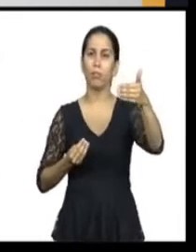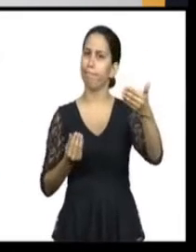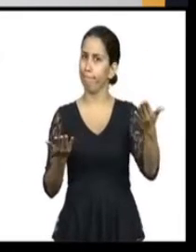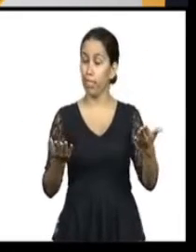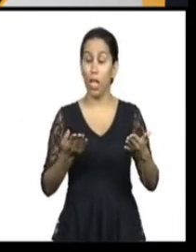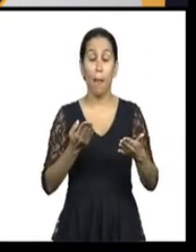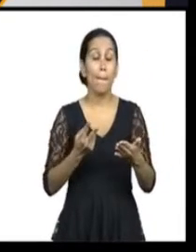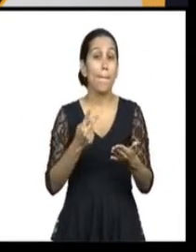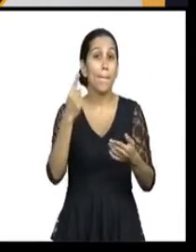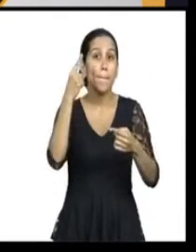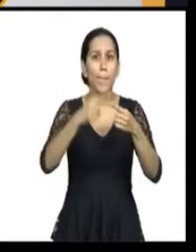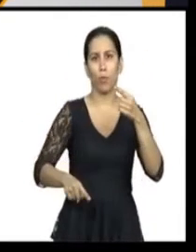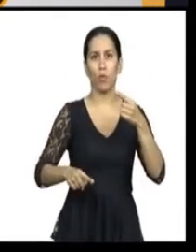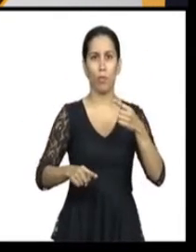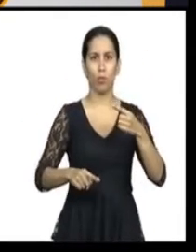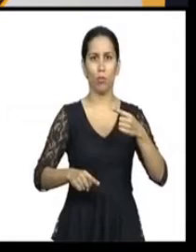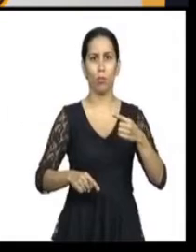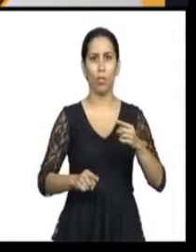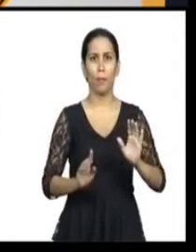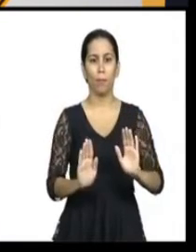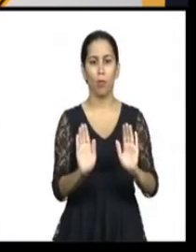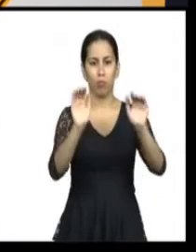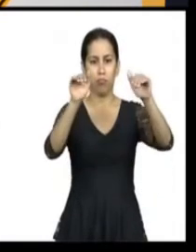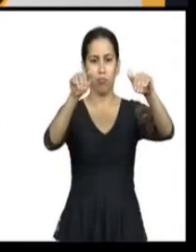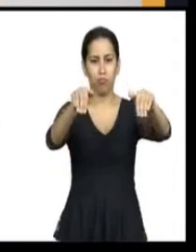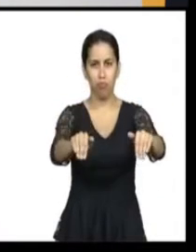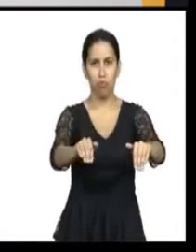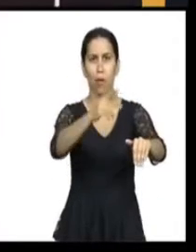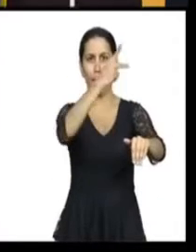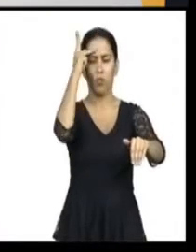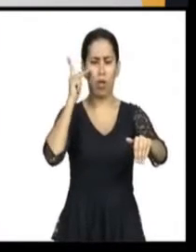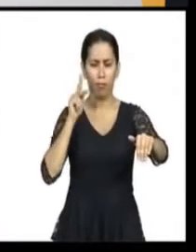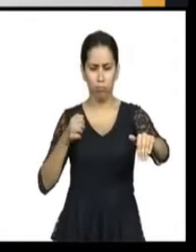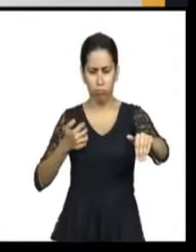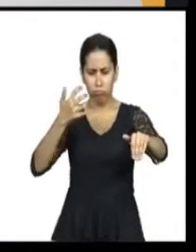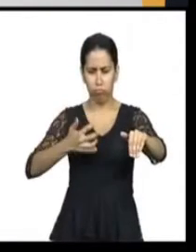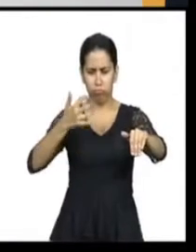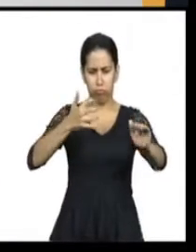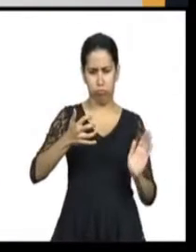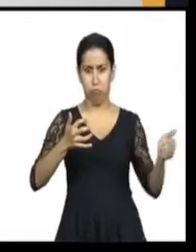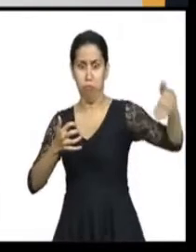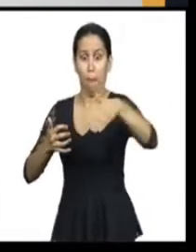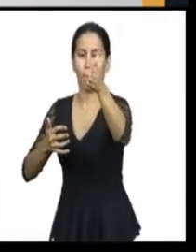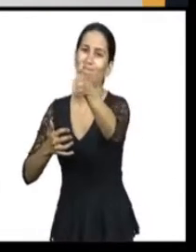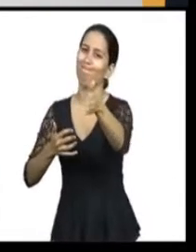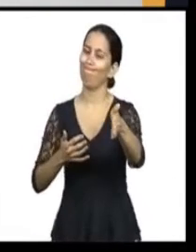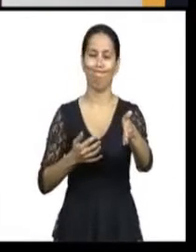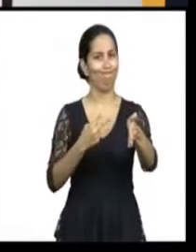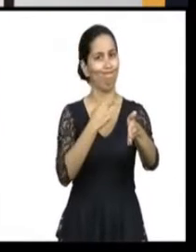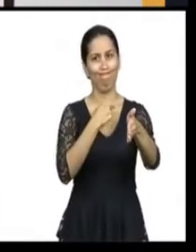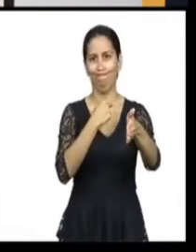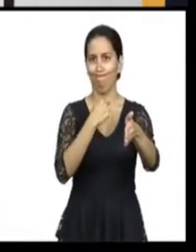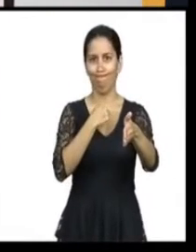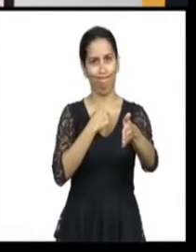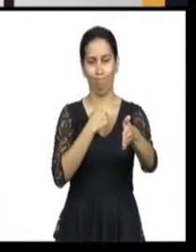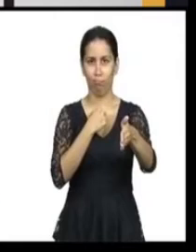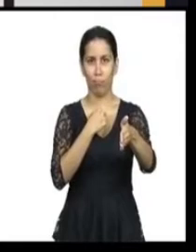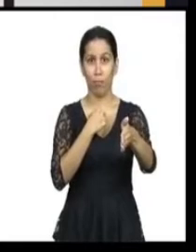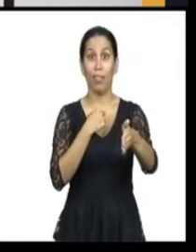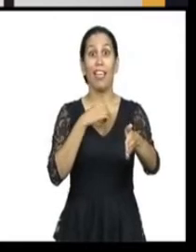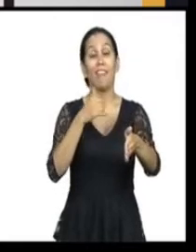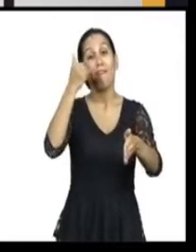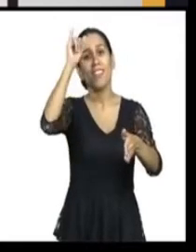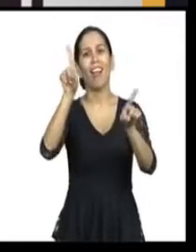curvas, lombadas e interseções e evite ficar muito próximo do equipamento. O operador fica muito alto e você pode se colocar